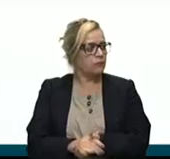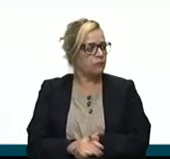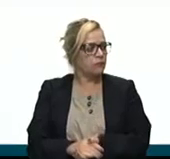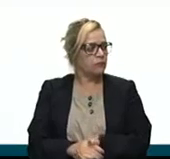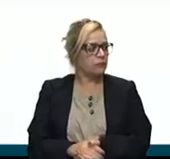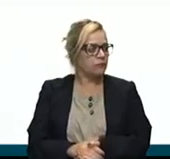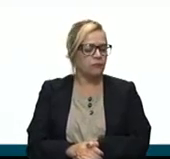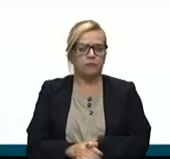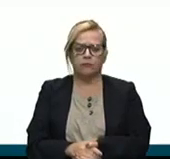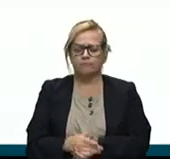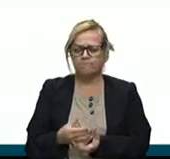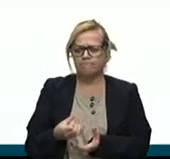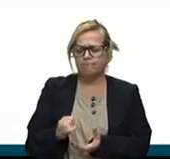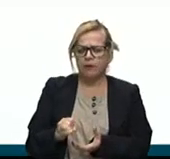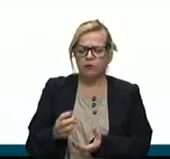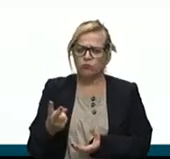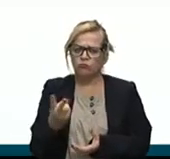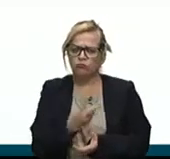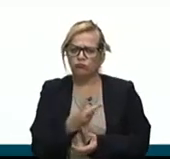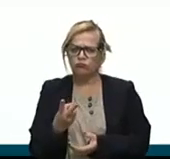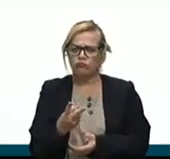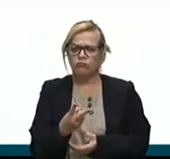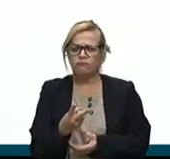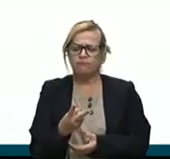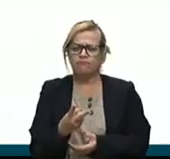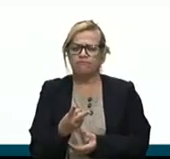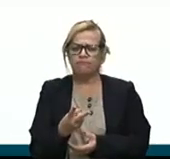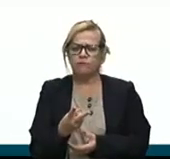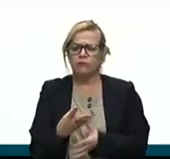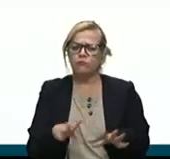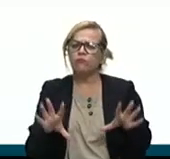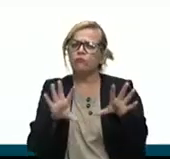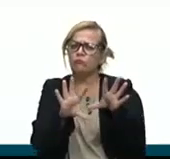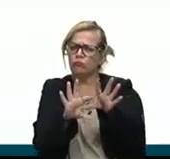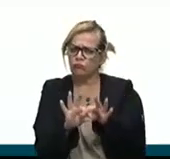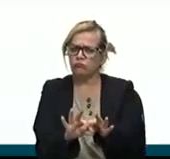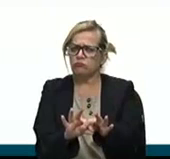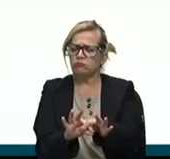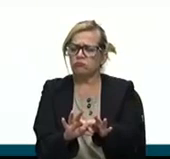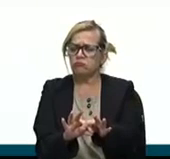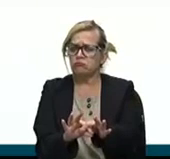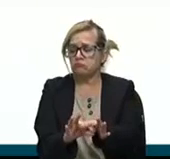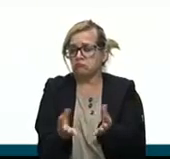Será que essas variáveis estão relacionadas?